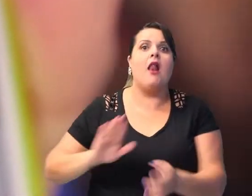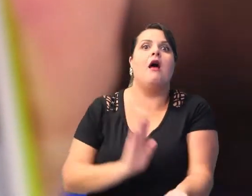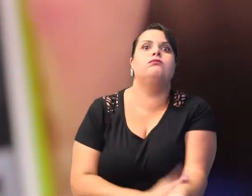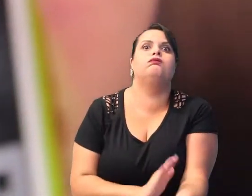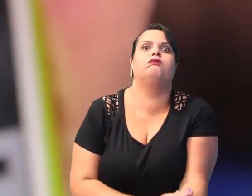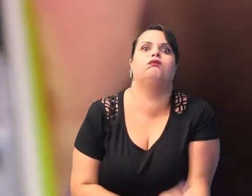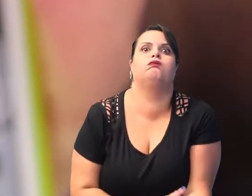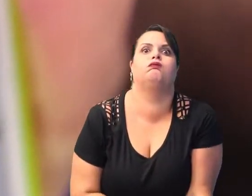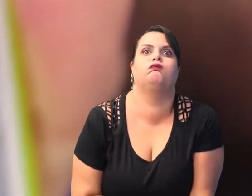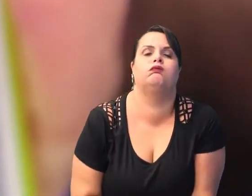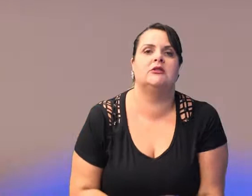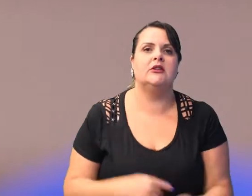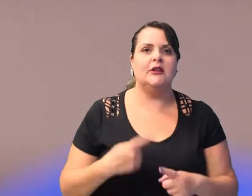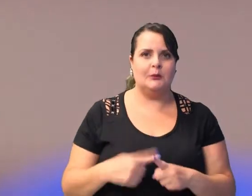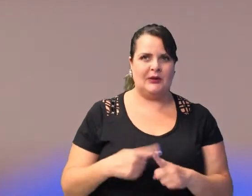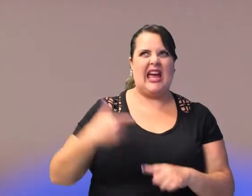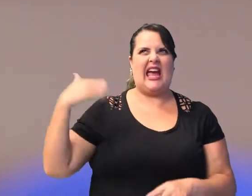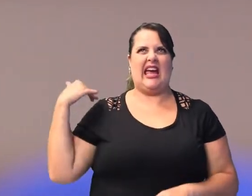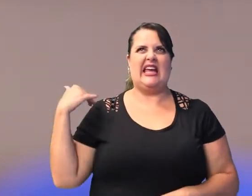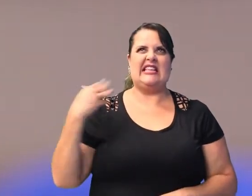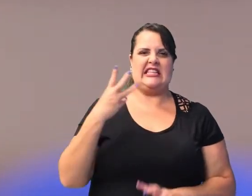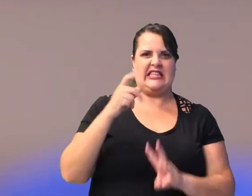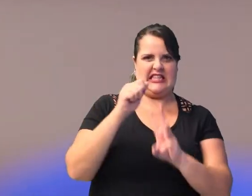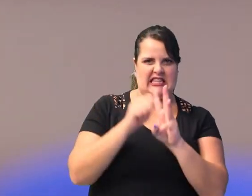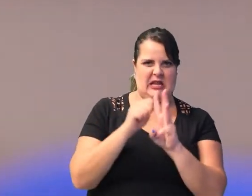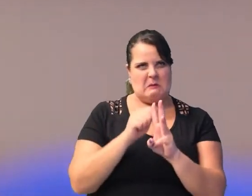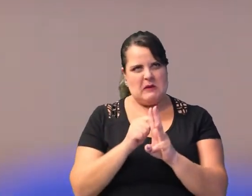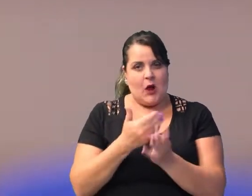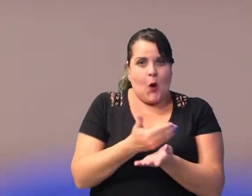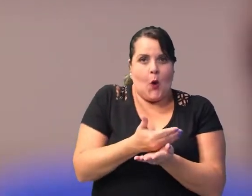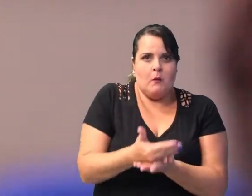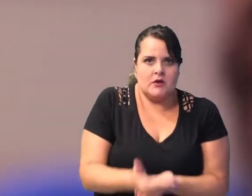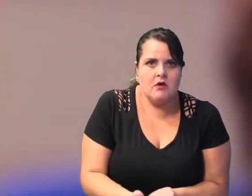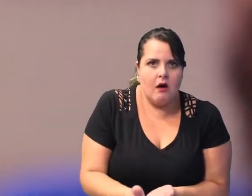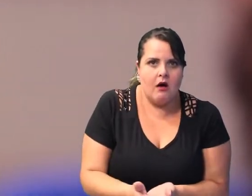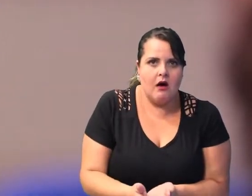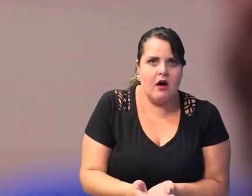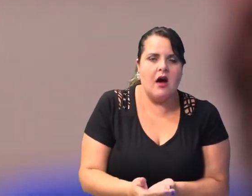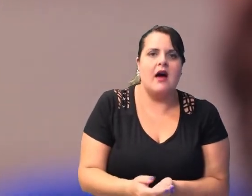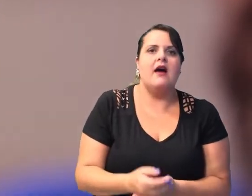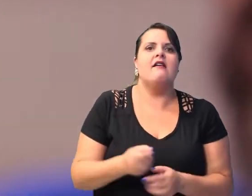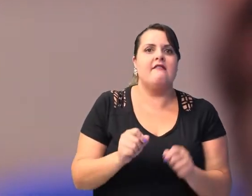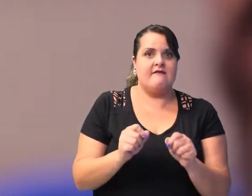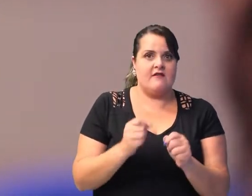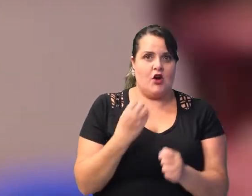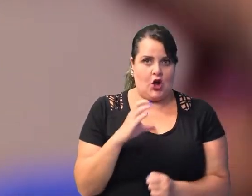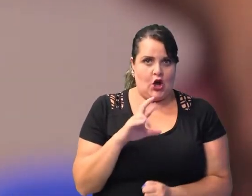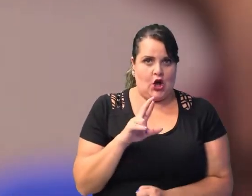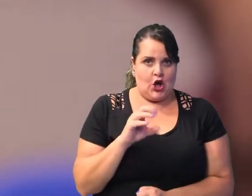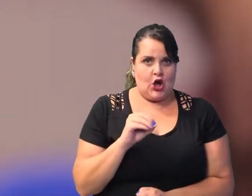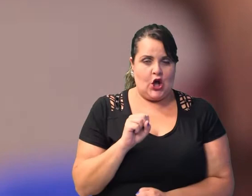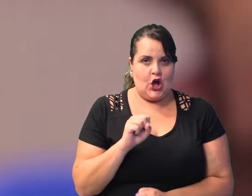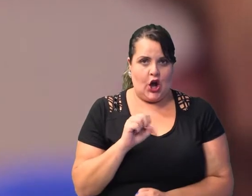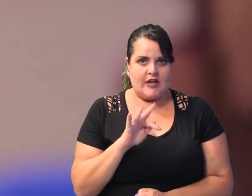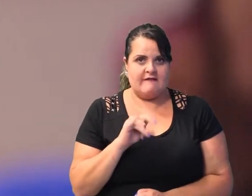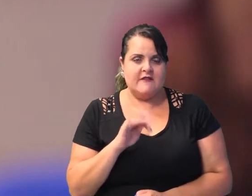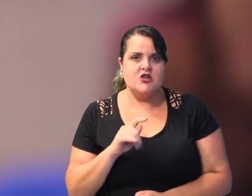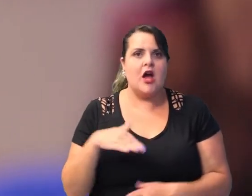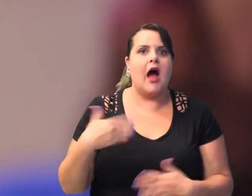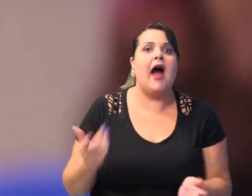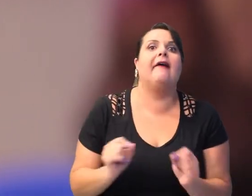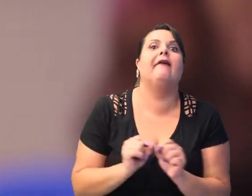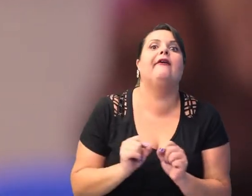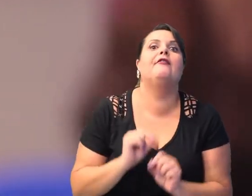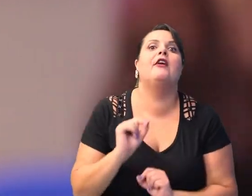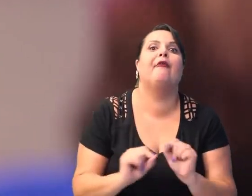normal para uma coisa que você não foi assim quando estava com três meses de treino e eu participei do primeiro campeonato de brincadeira o